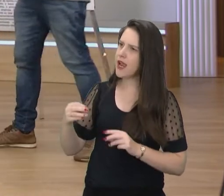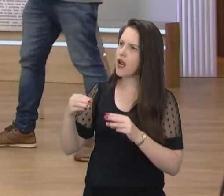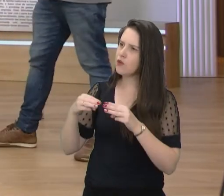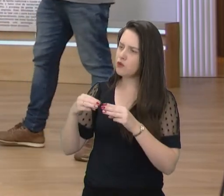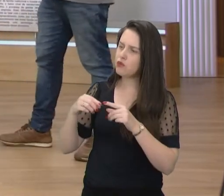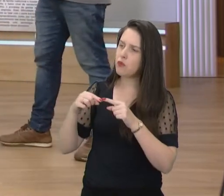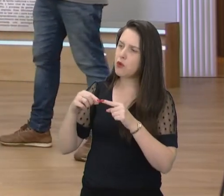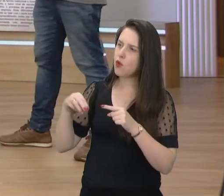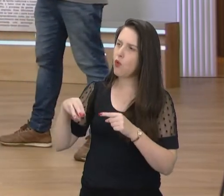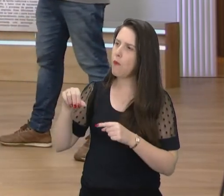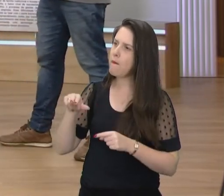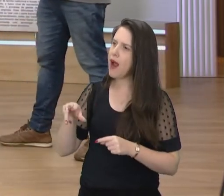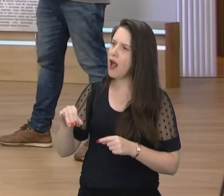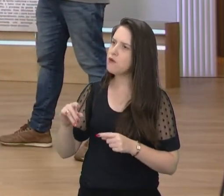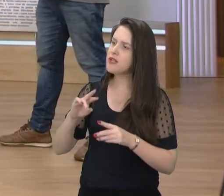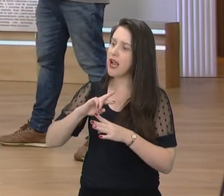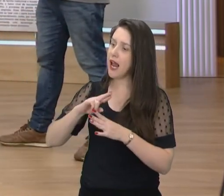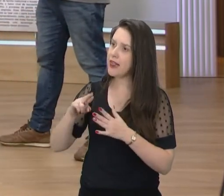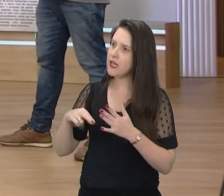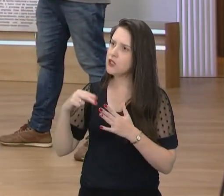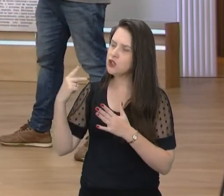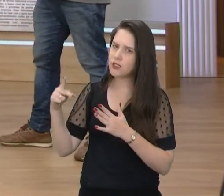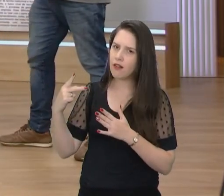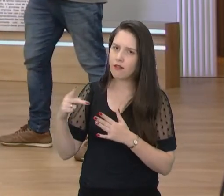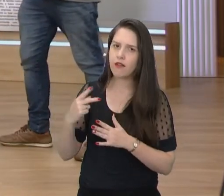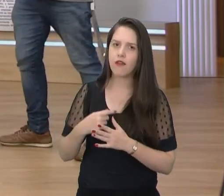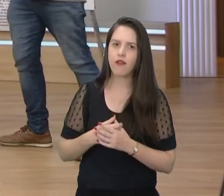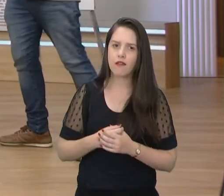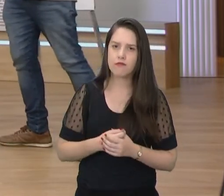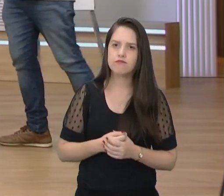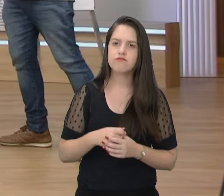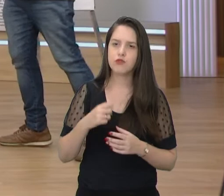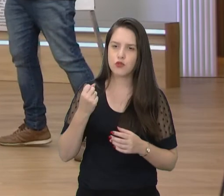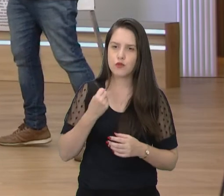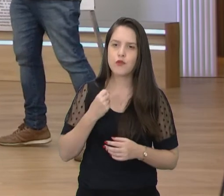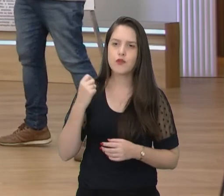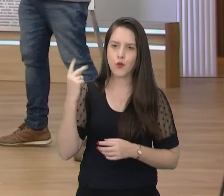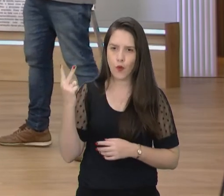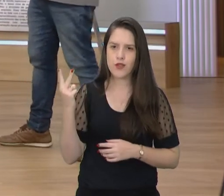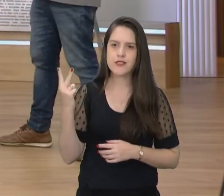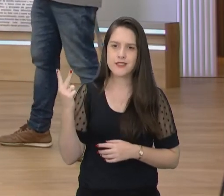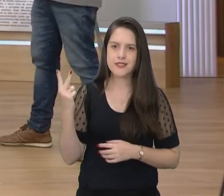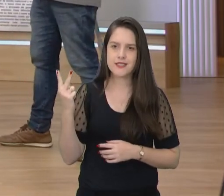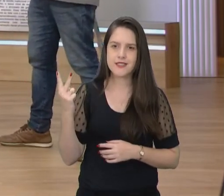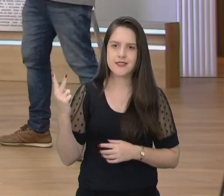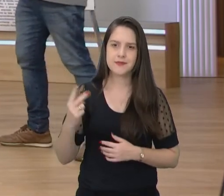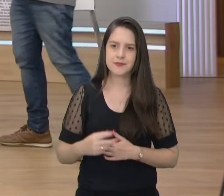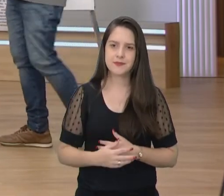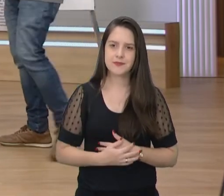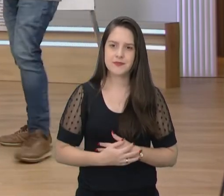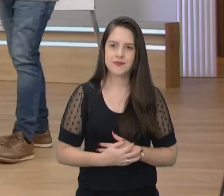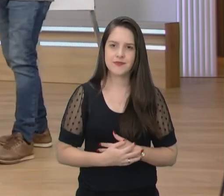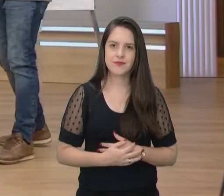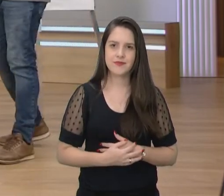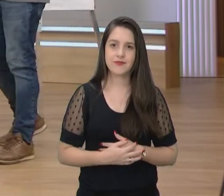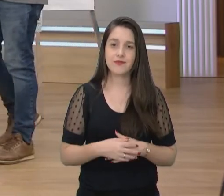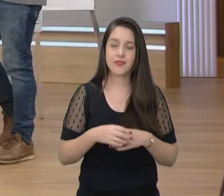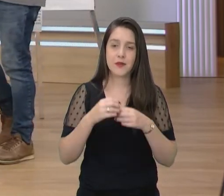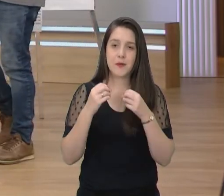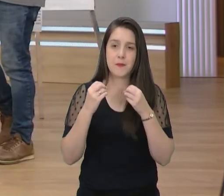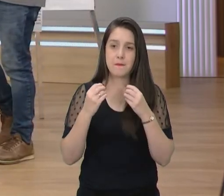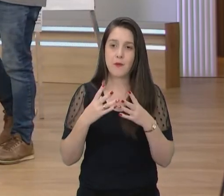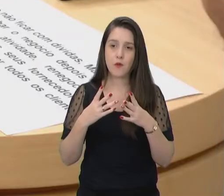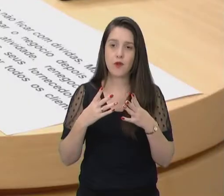do empreendimento. Acho que é legal. No 2 aí. No 2, né? Eu acho que é isso mesmo, no 2. Então, no Muito 2. bacana. Bom, como ele está falando de